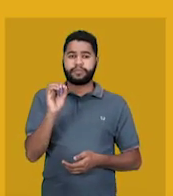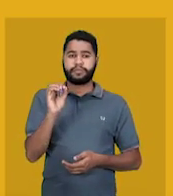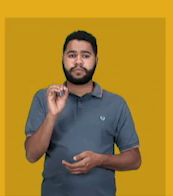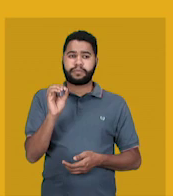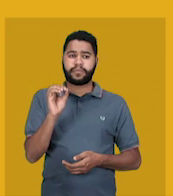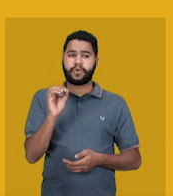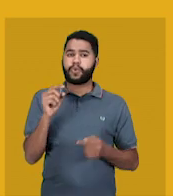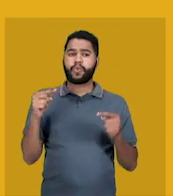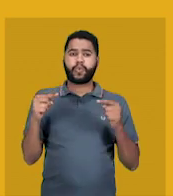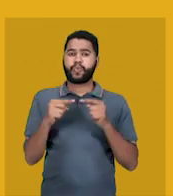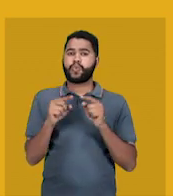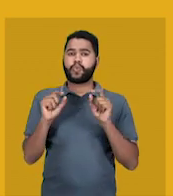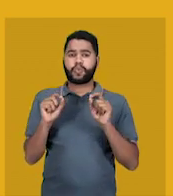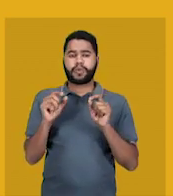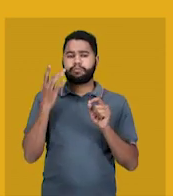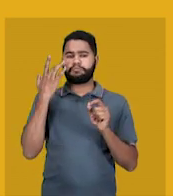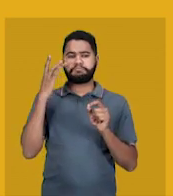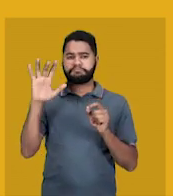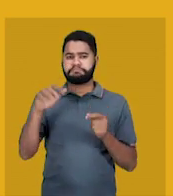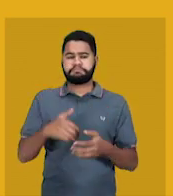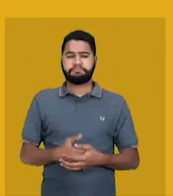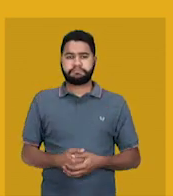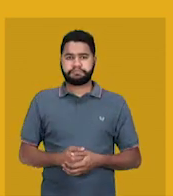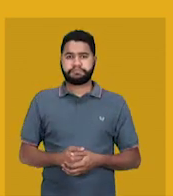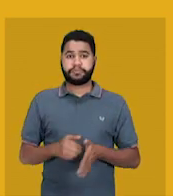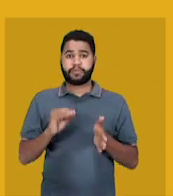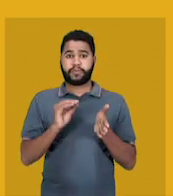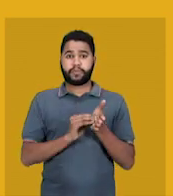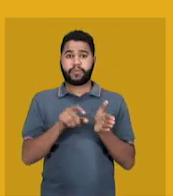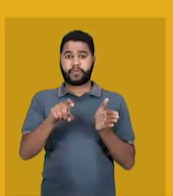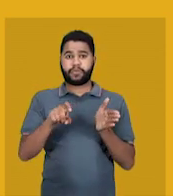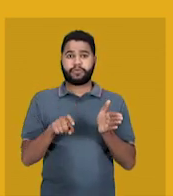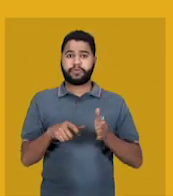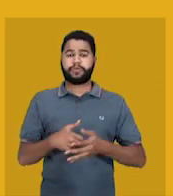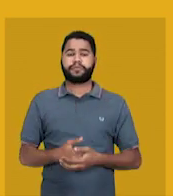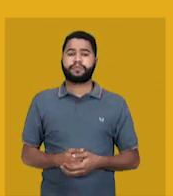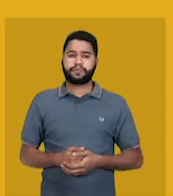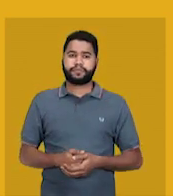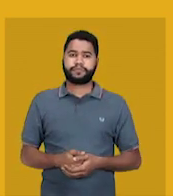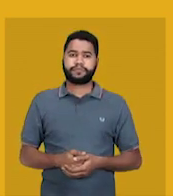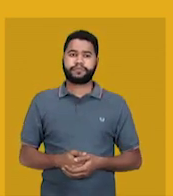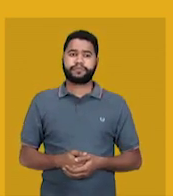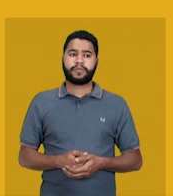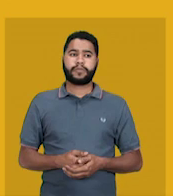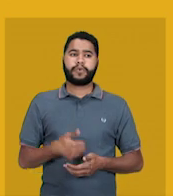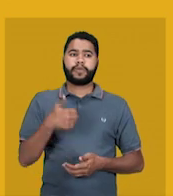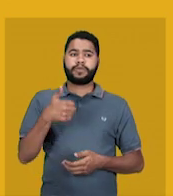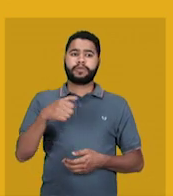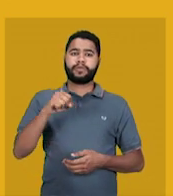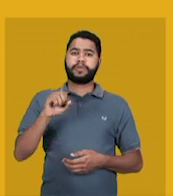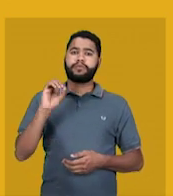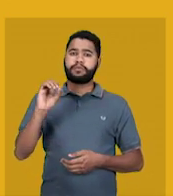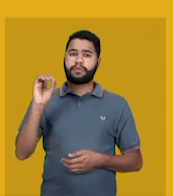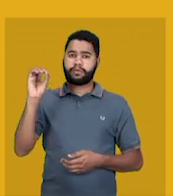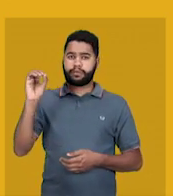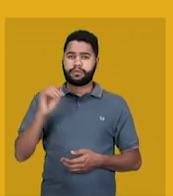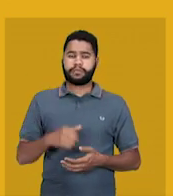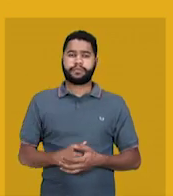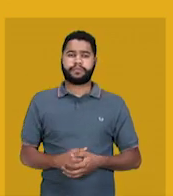já está para quem não sei Então coloque X a 180